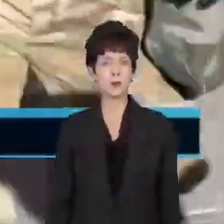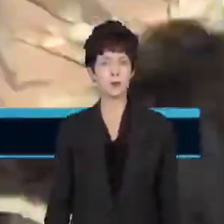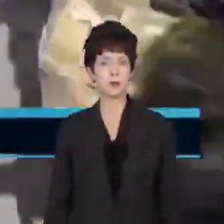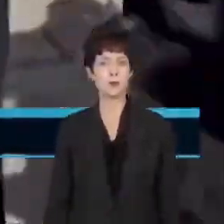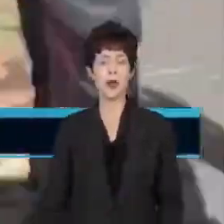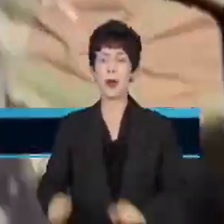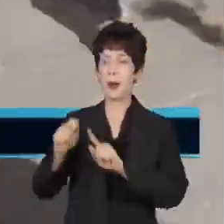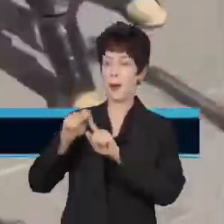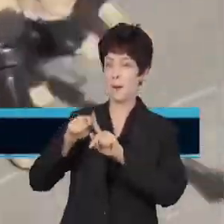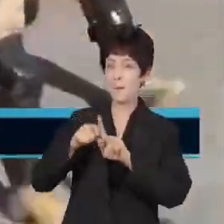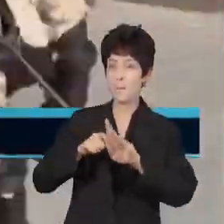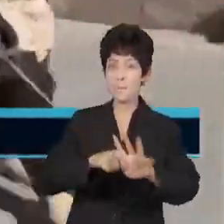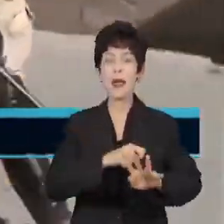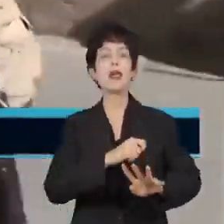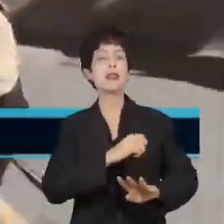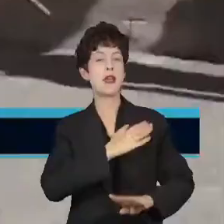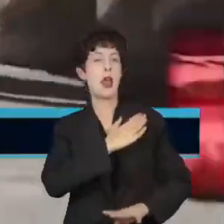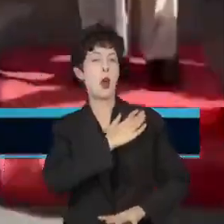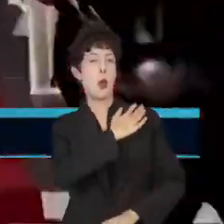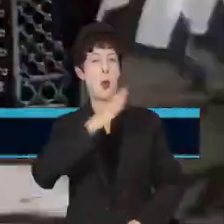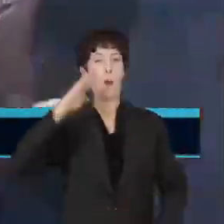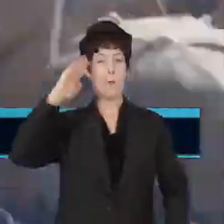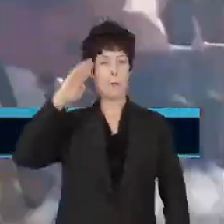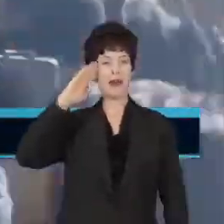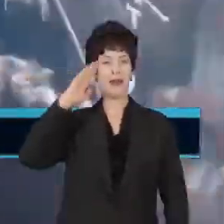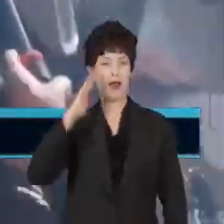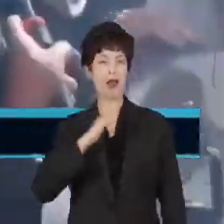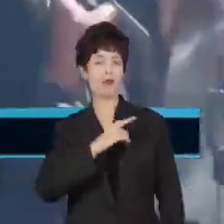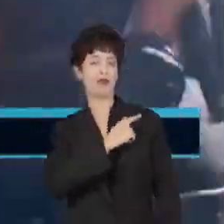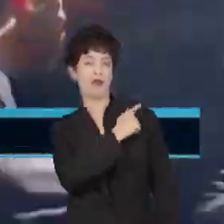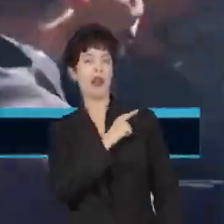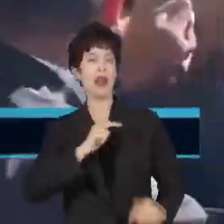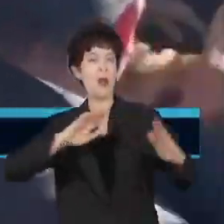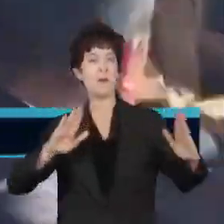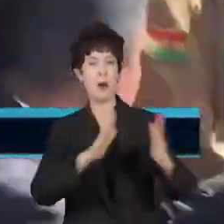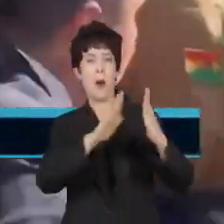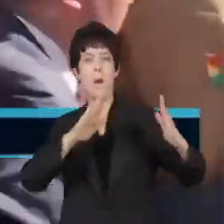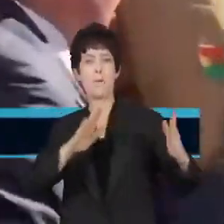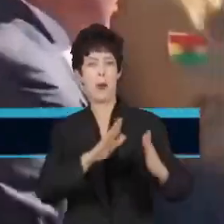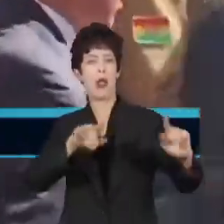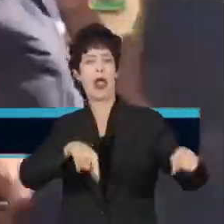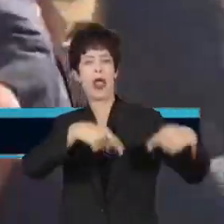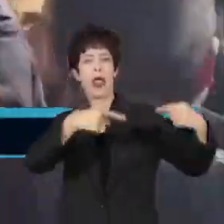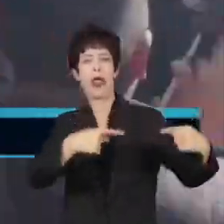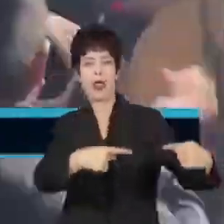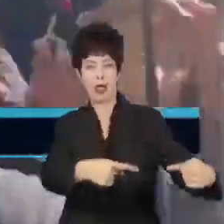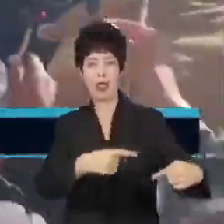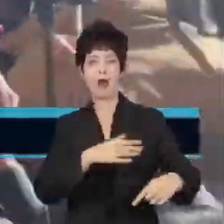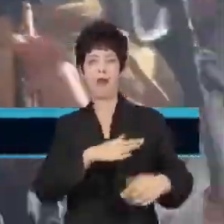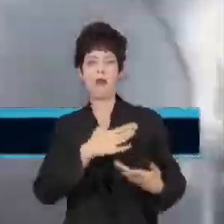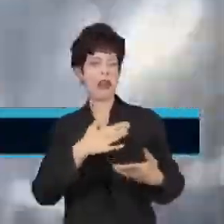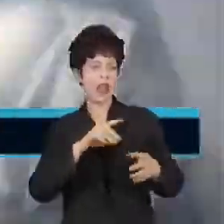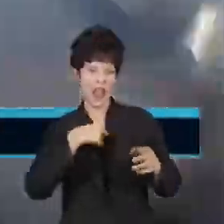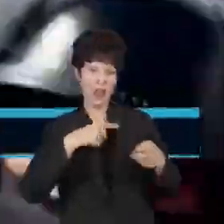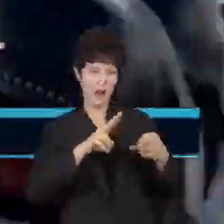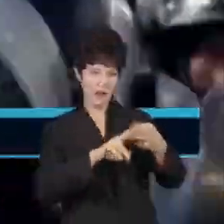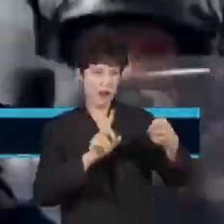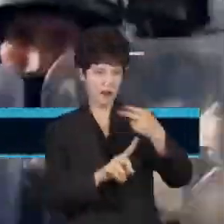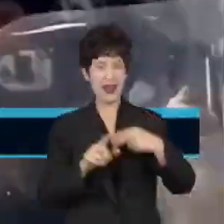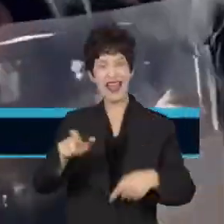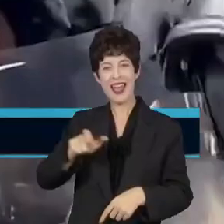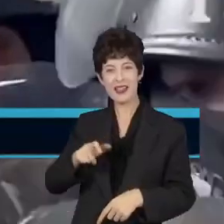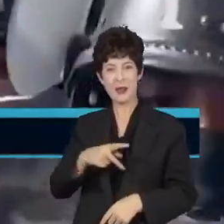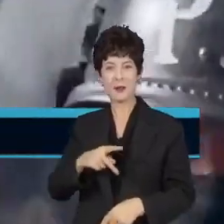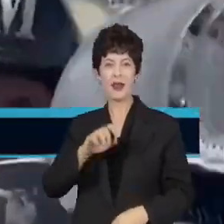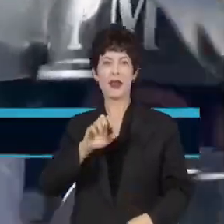Há meses, o comandante Zúñiga vinha protagonizando embate com o governo. Chegou a afirmar que prenderia o ex-presidente Evo